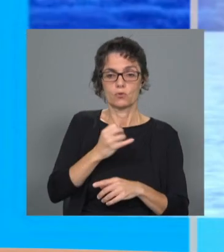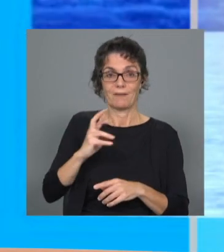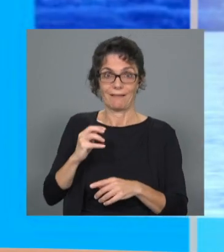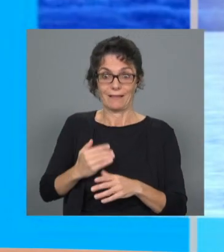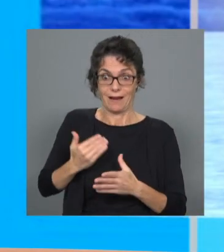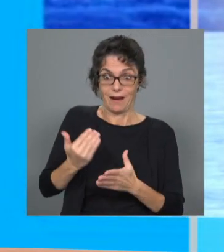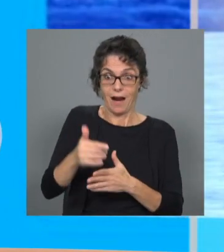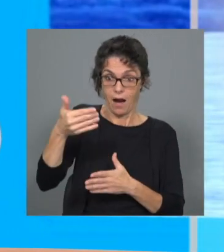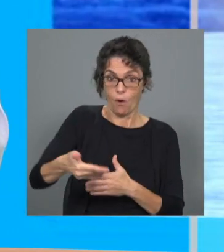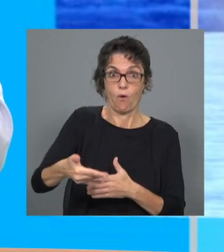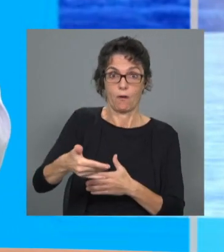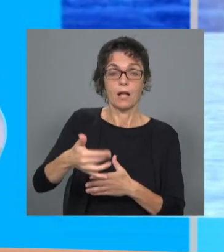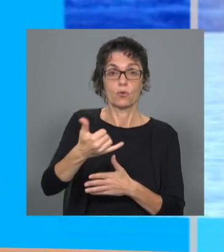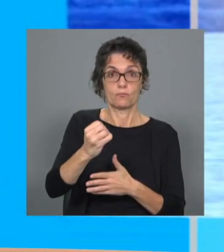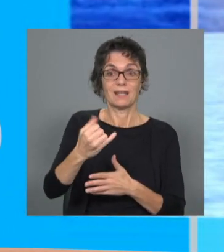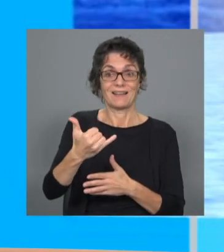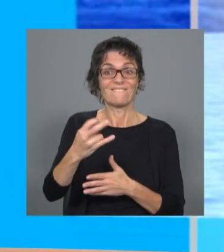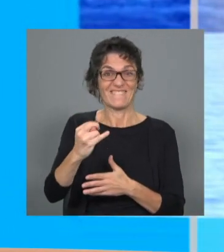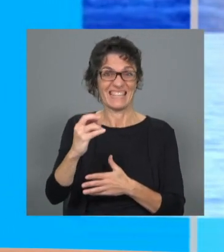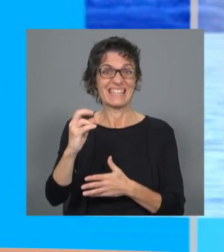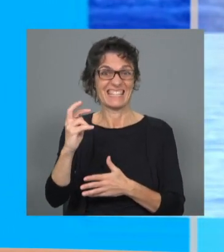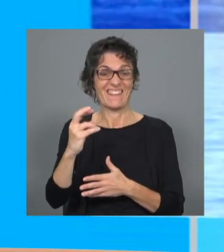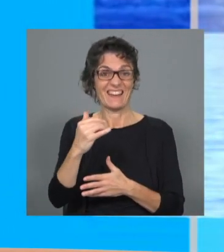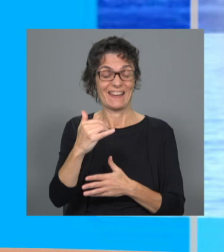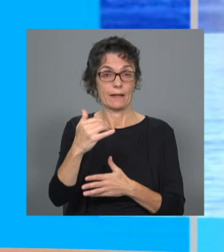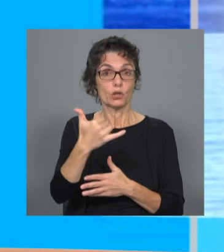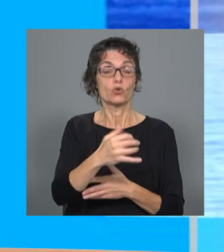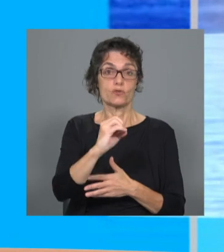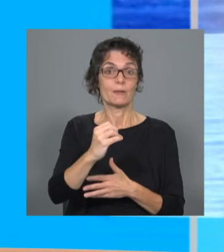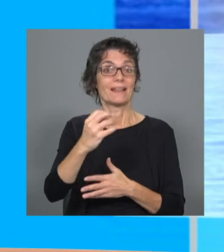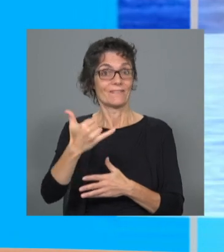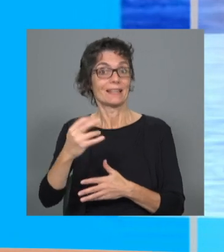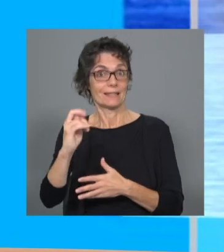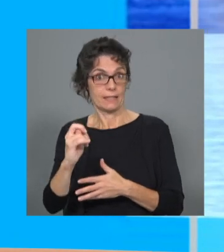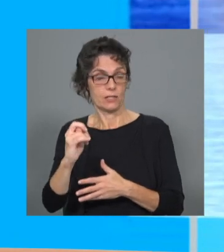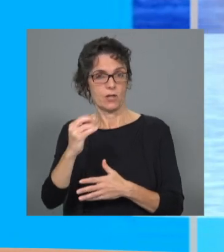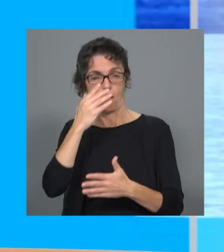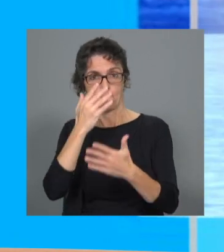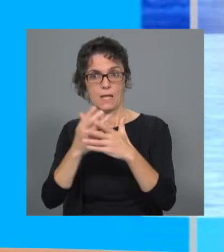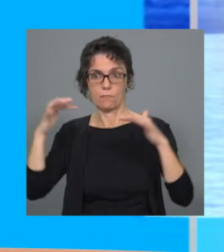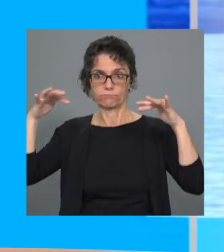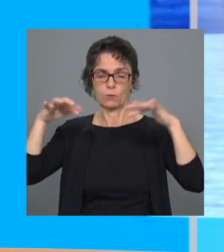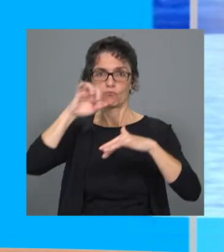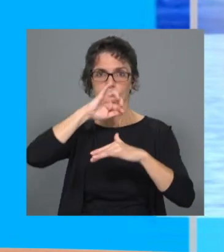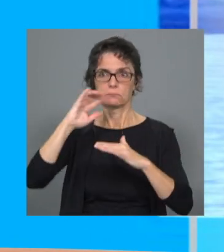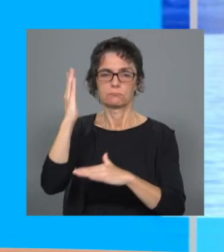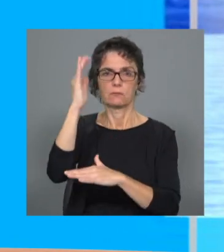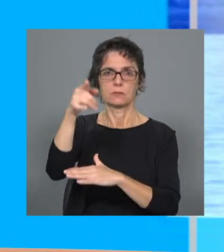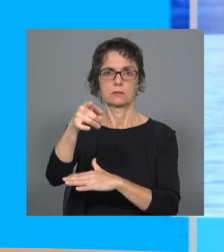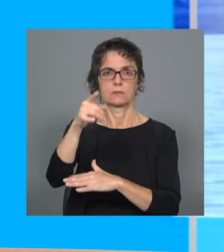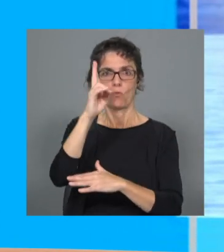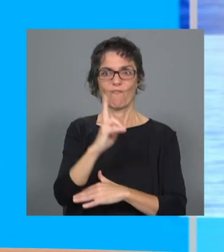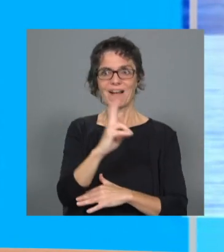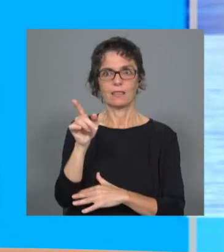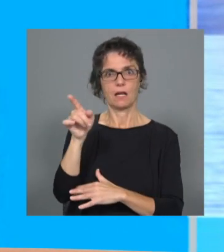terá diante de si a prova de fogo numa Assembleia de Bispos no Vaticano, de saber se a Igreja que vai deixar para o futuro,